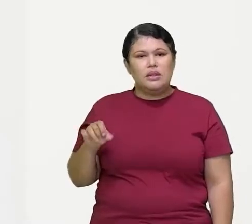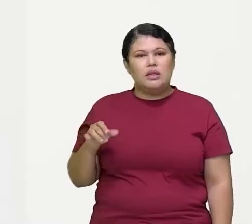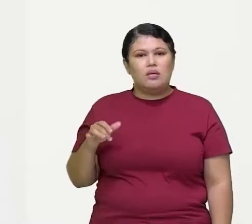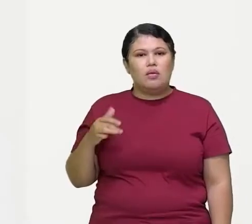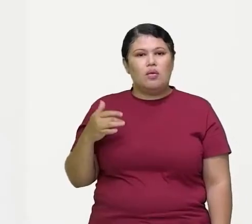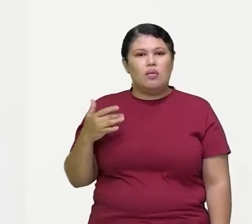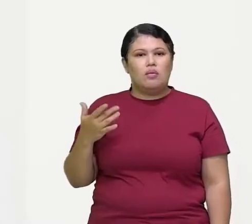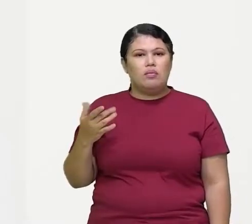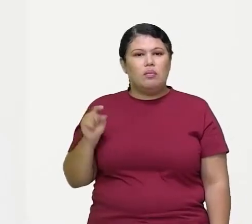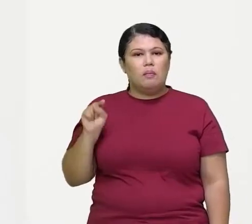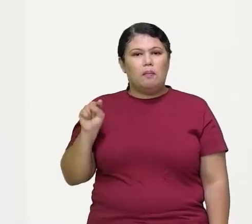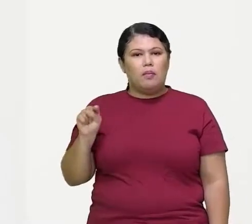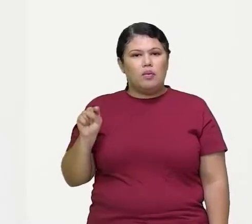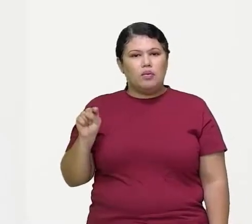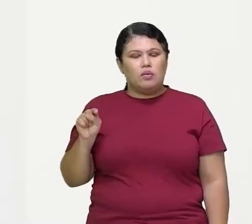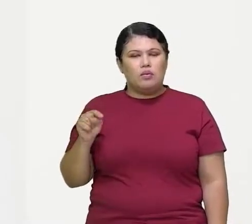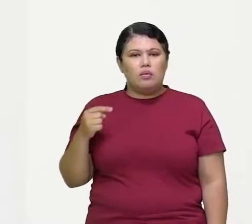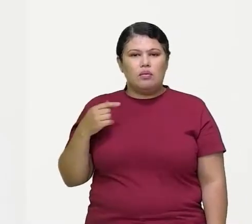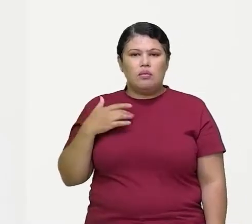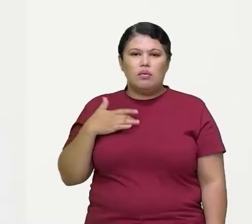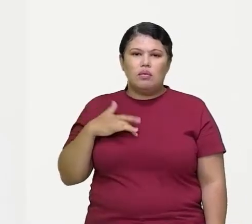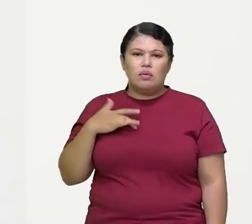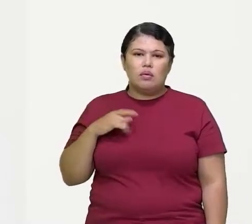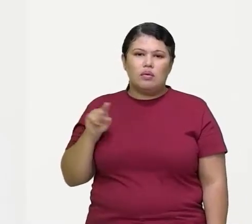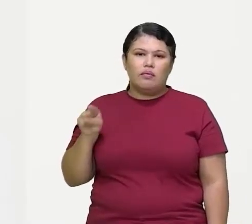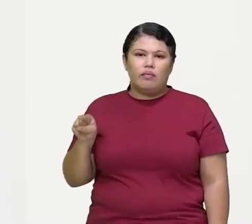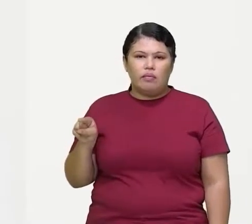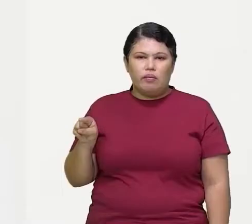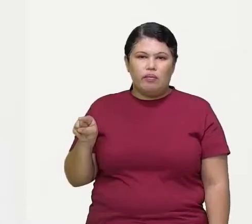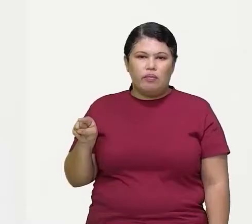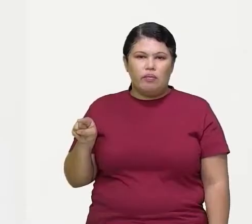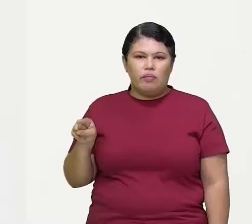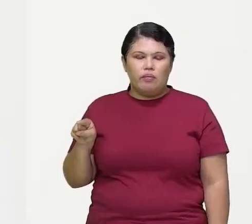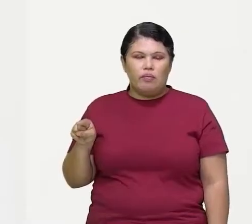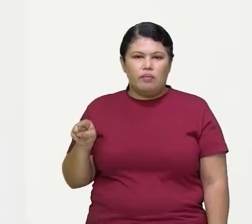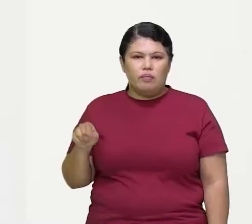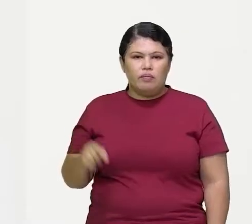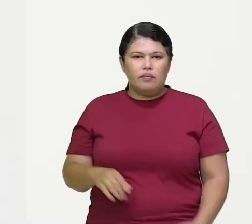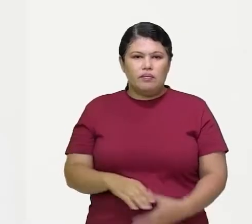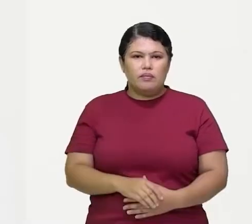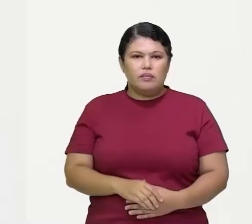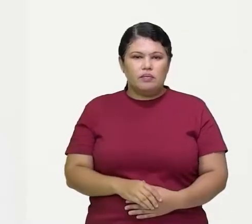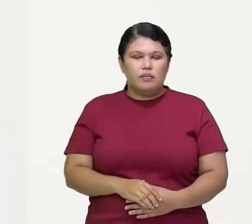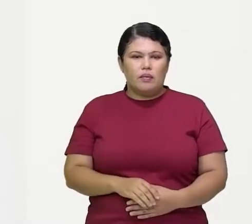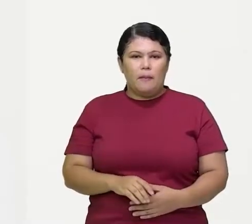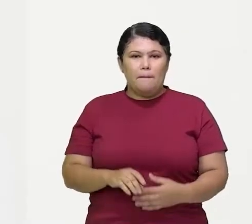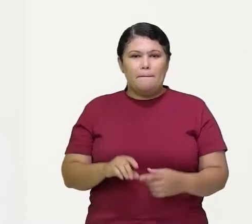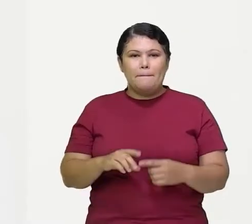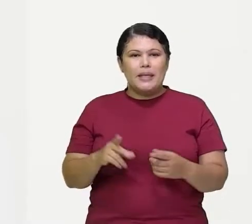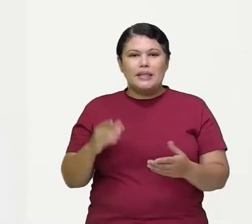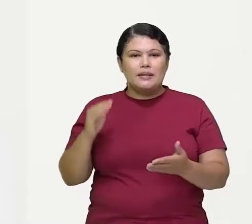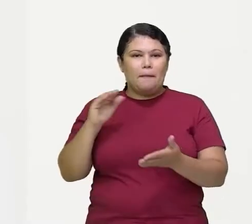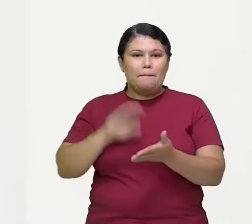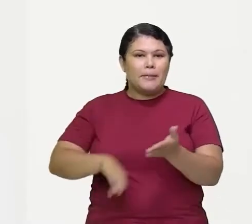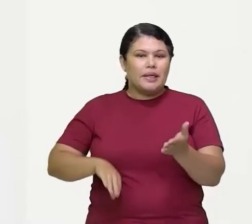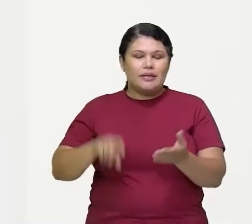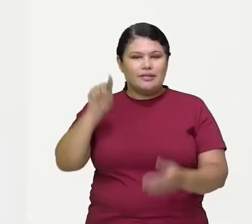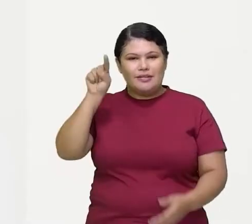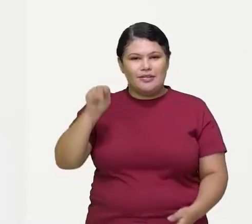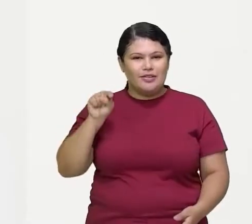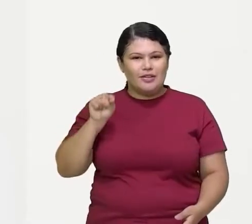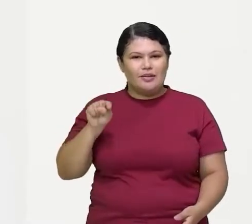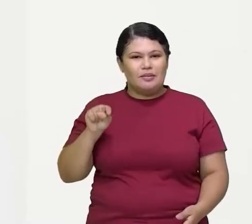só o ponto, uma afirmativa, coitada de Filó. Coitada de Filó. Olha como a exclamação ela já dá esse tom